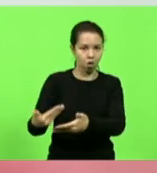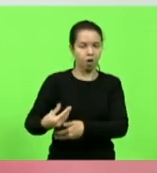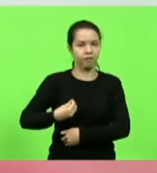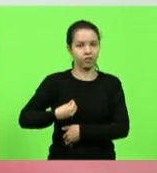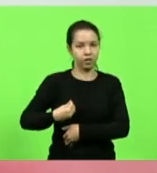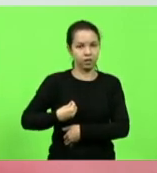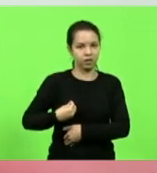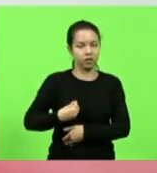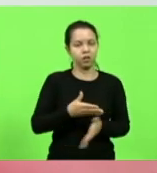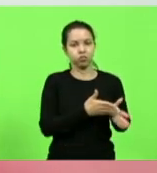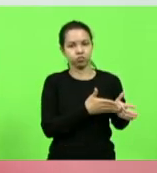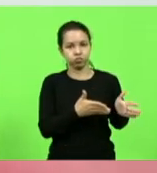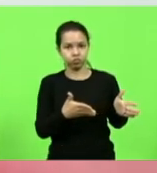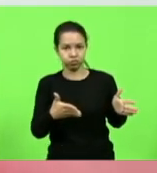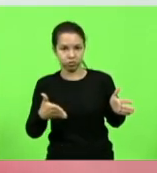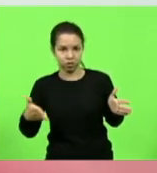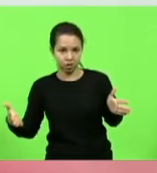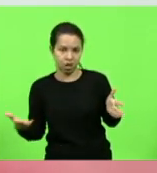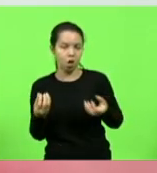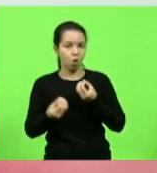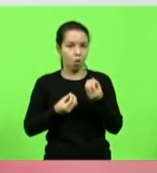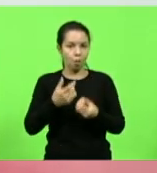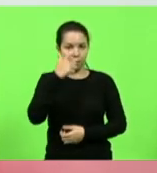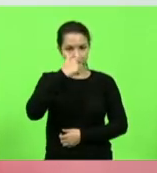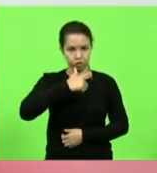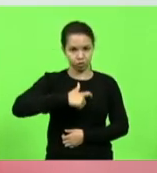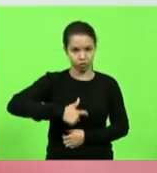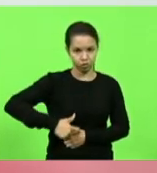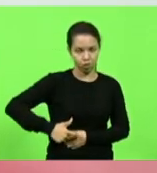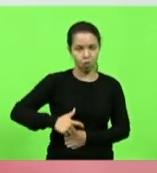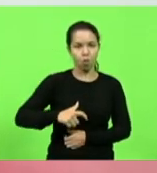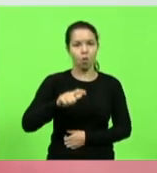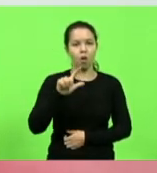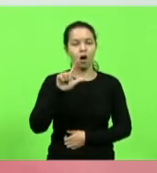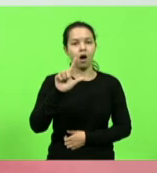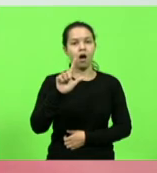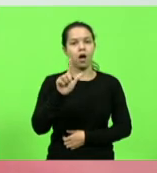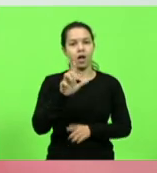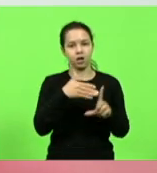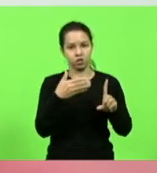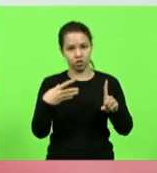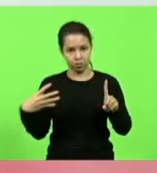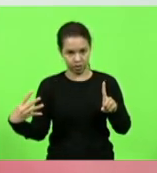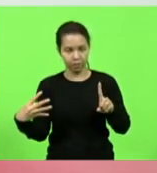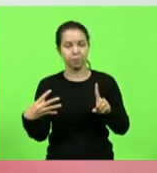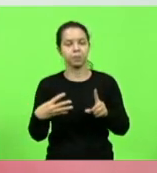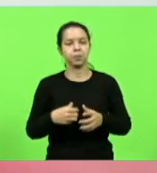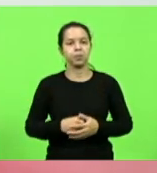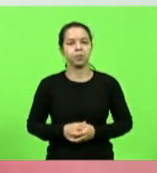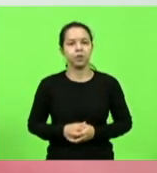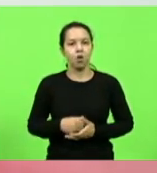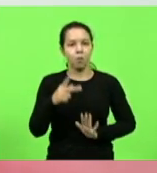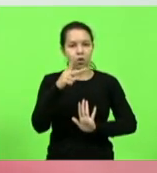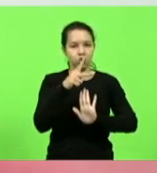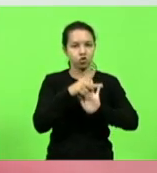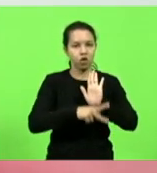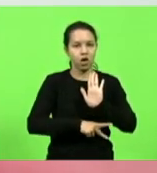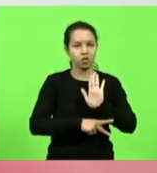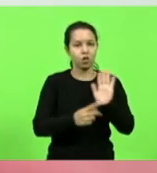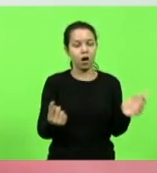homens LGBTQIA+. O projeto é feito por e para